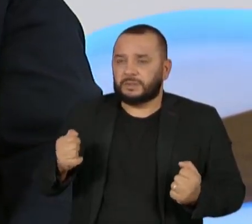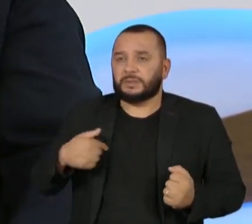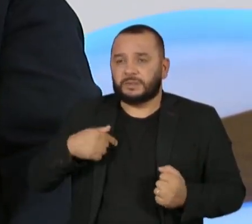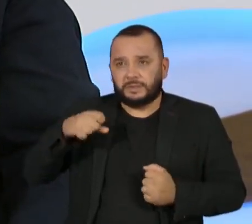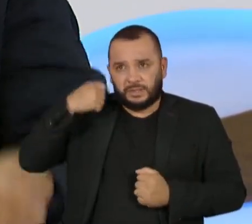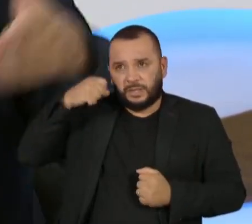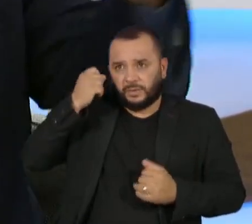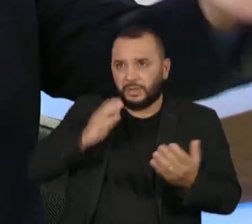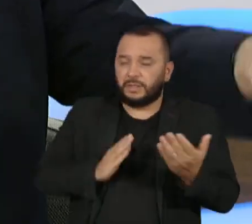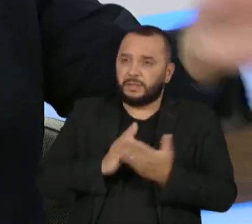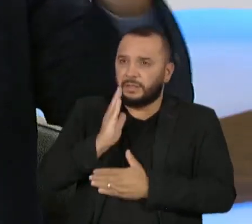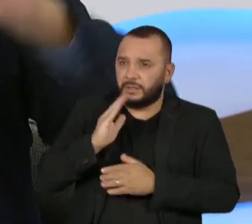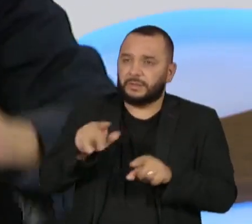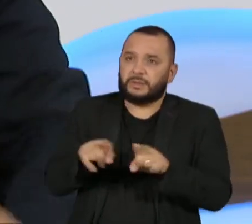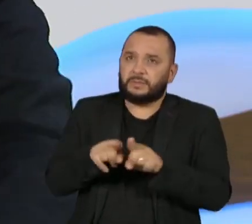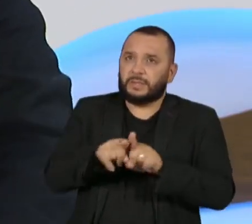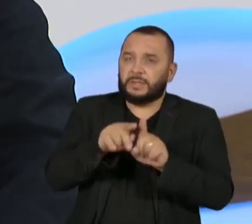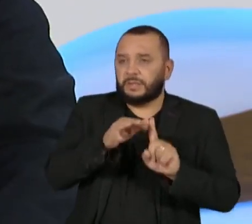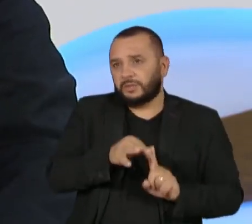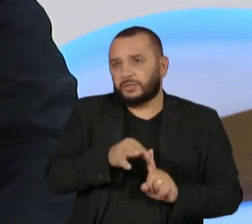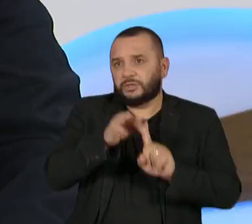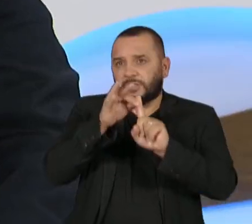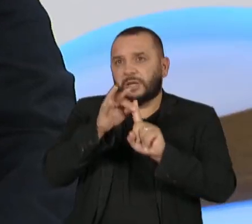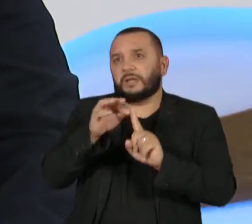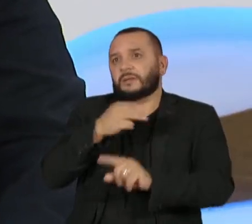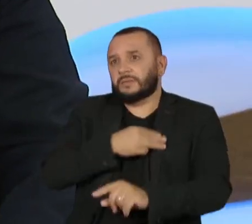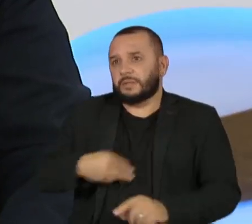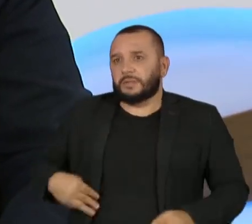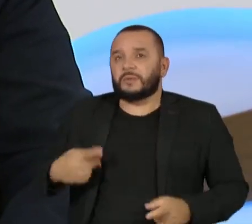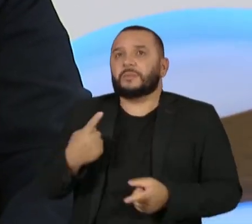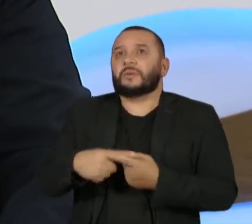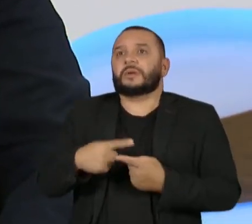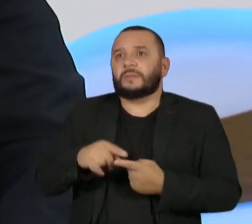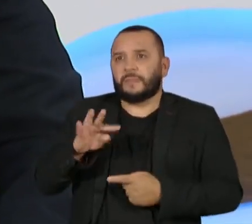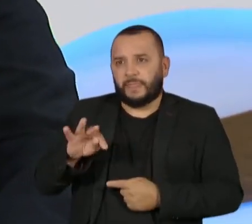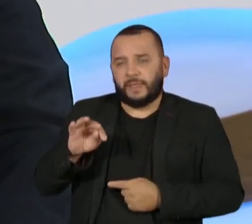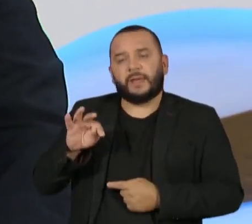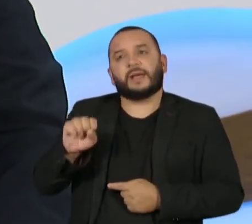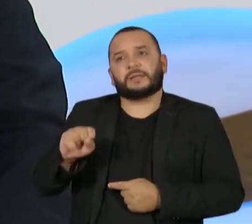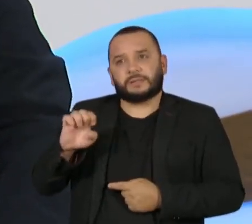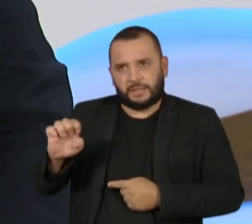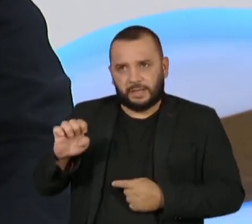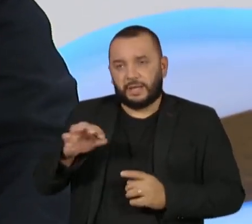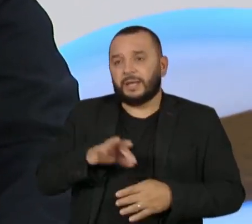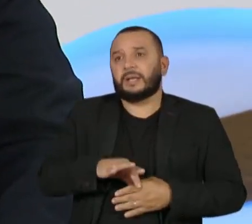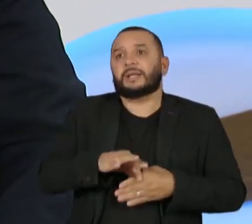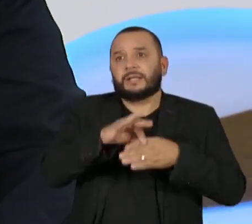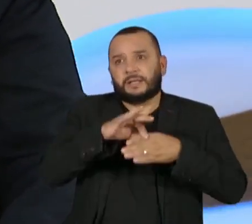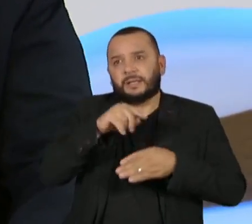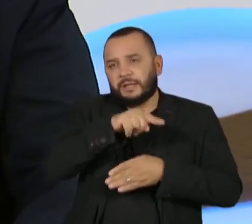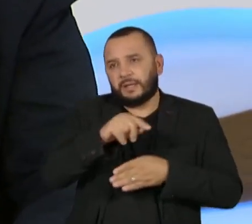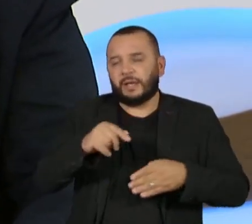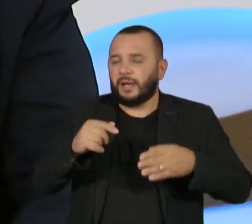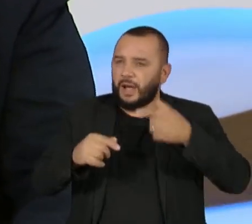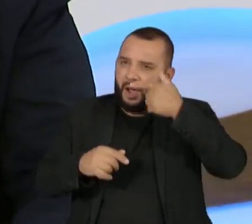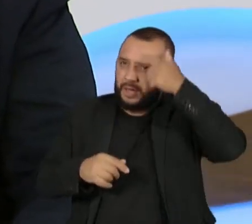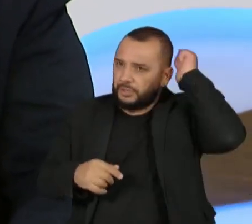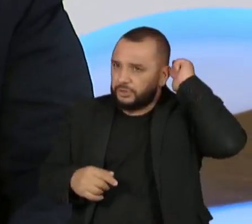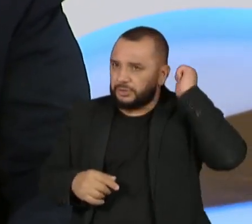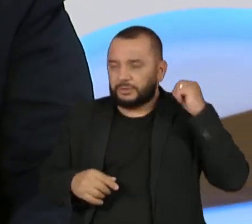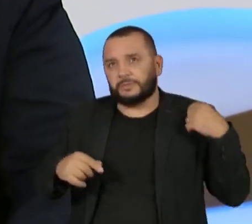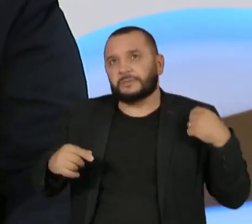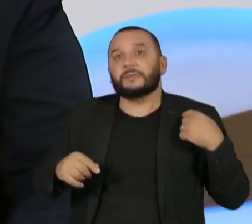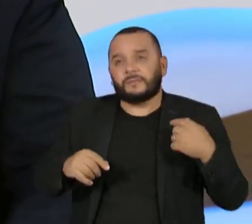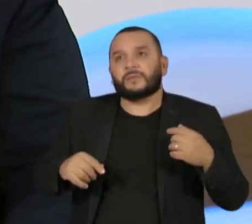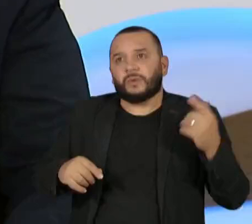senador eleito e de indicado ministro pelo presidente Lula, porque o TSE, sob a liderança do ministro Alexandre, garantiu aquilo